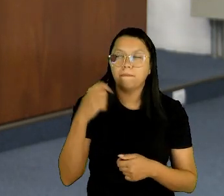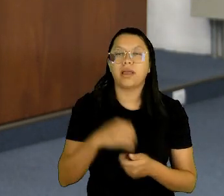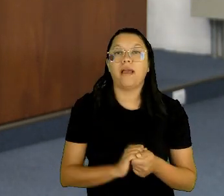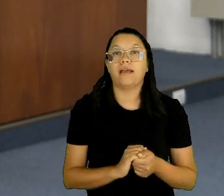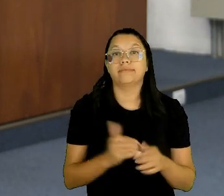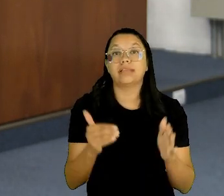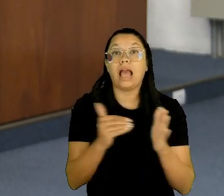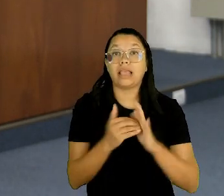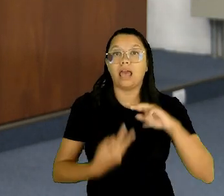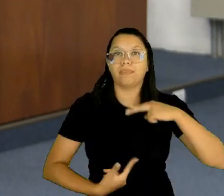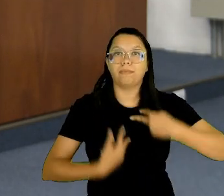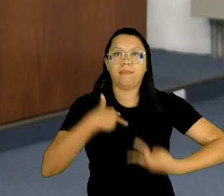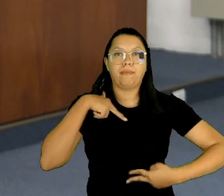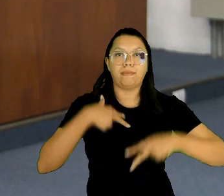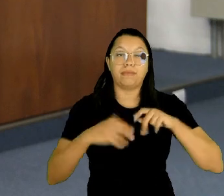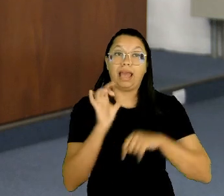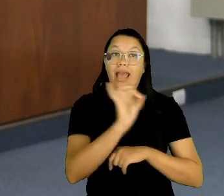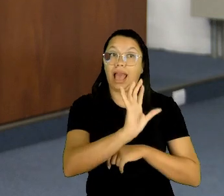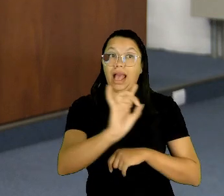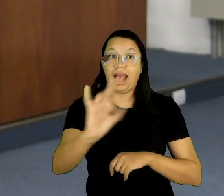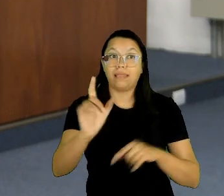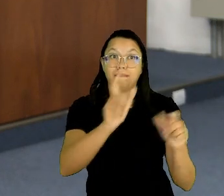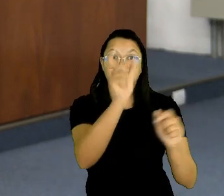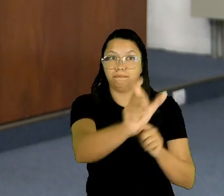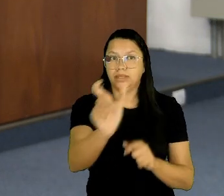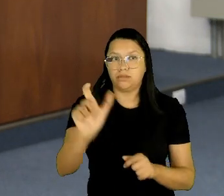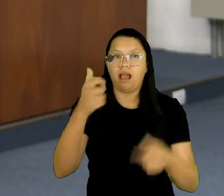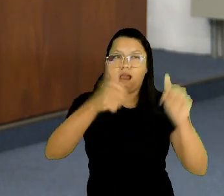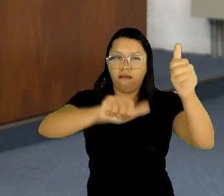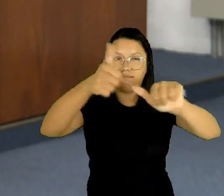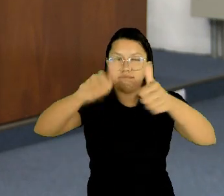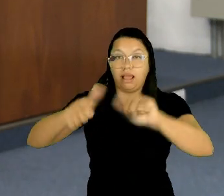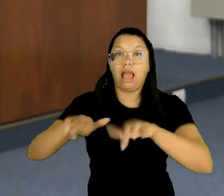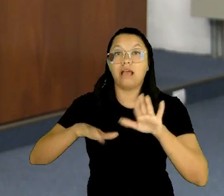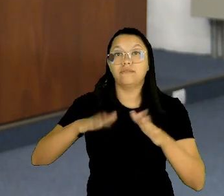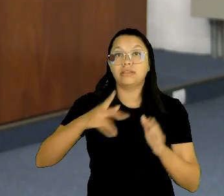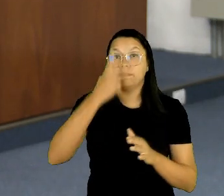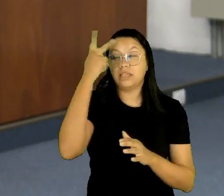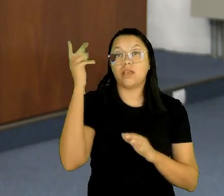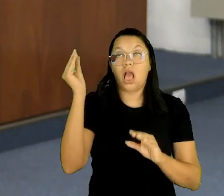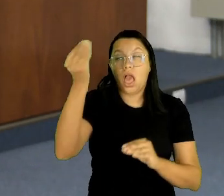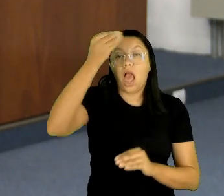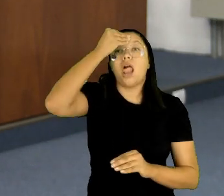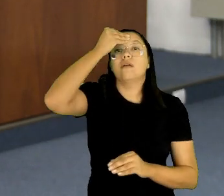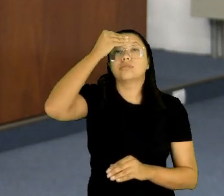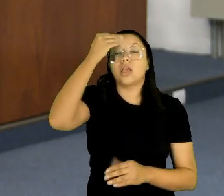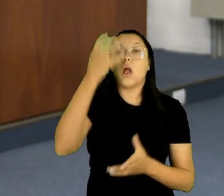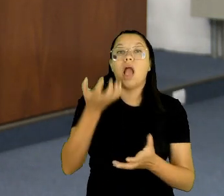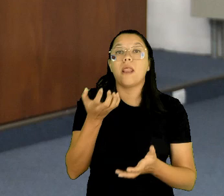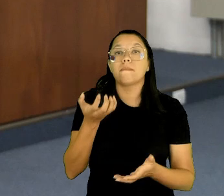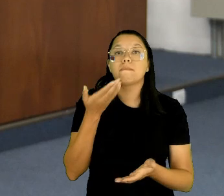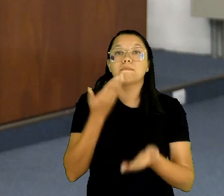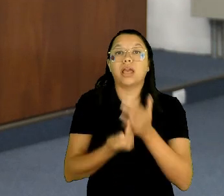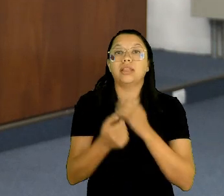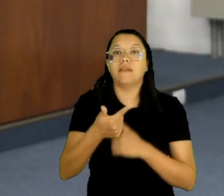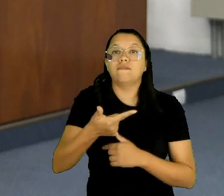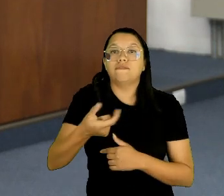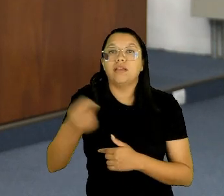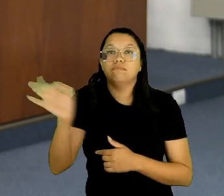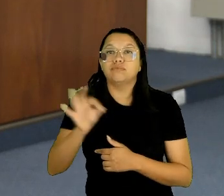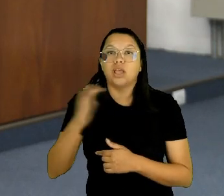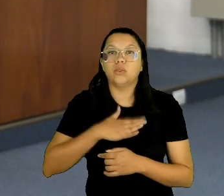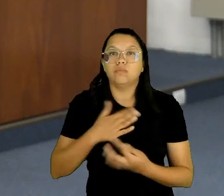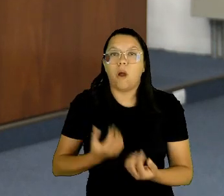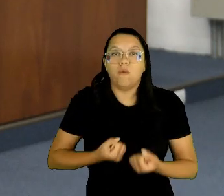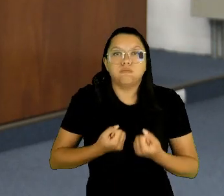tratamento farmacológico ou até de tratamento cirúrgico, a depender de cada caso. Mas, às vezes, o paciente coloca na cabeça, eu quero perder